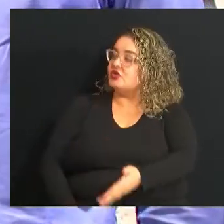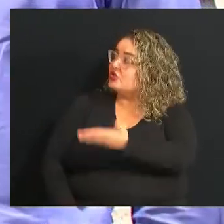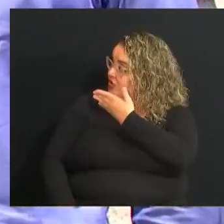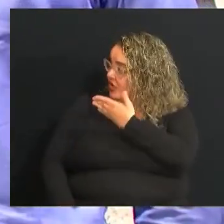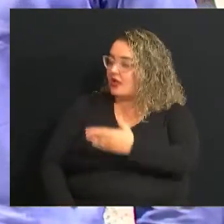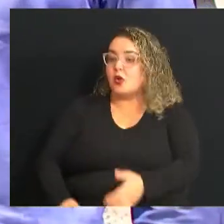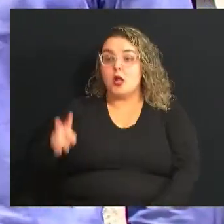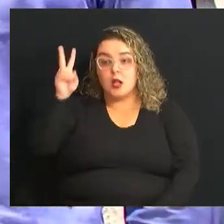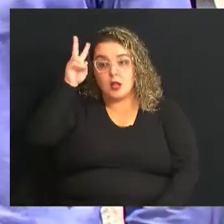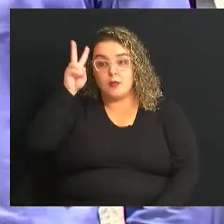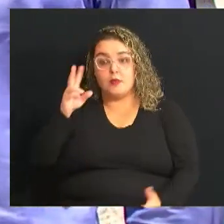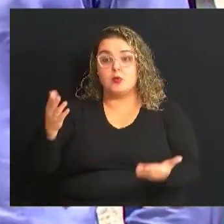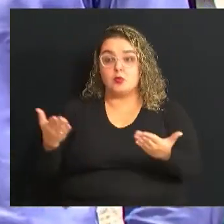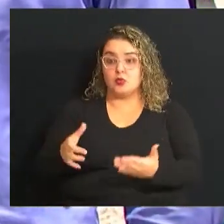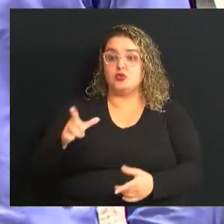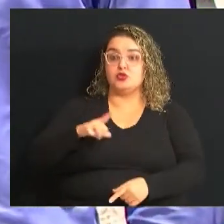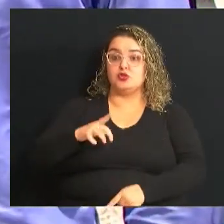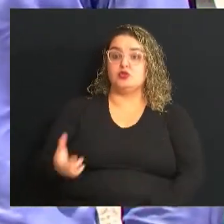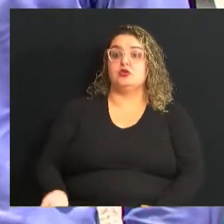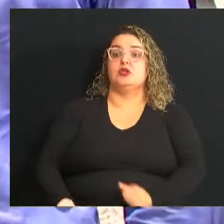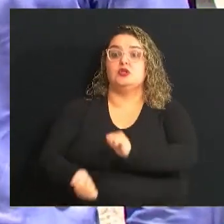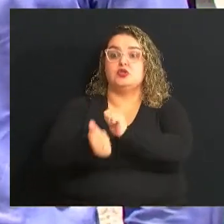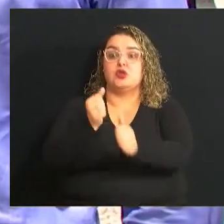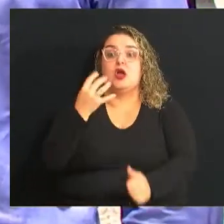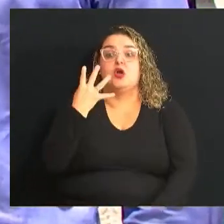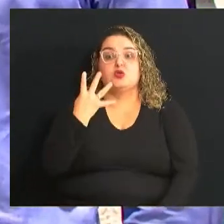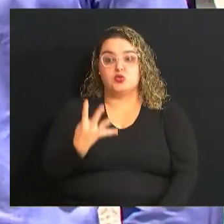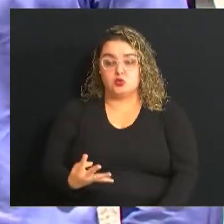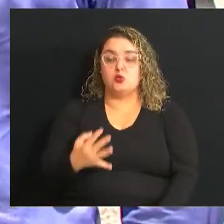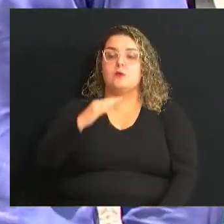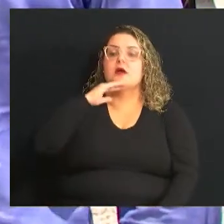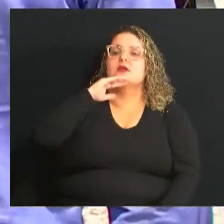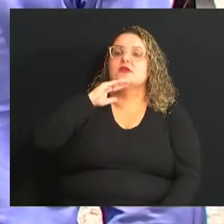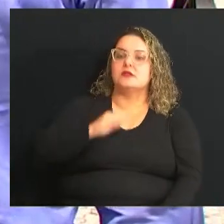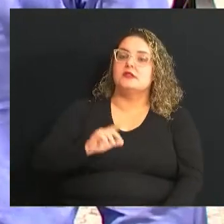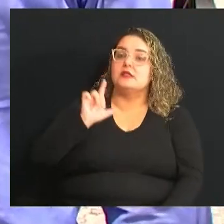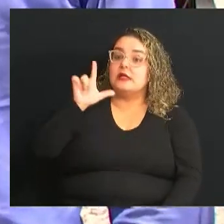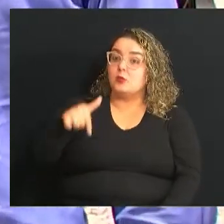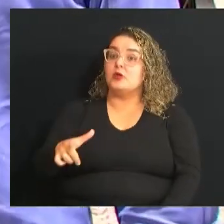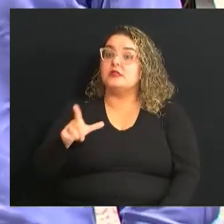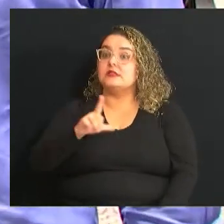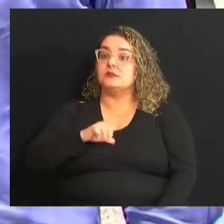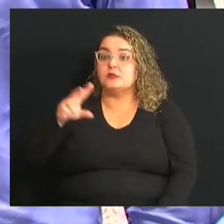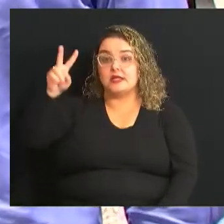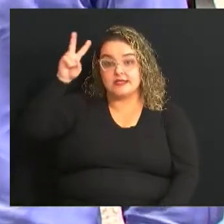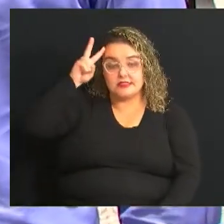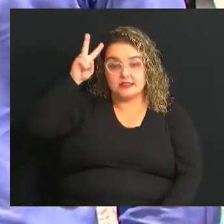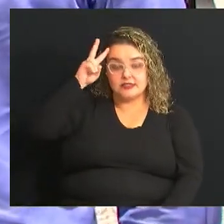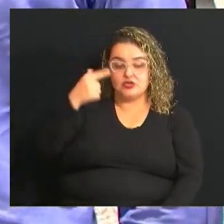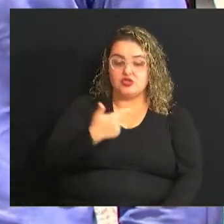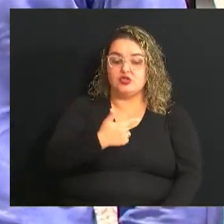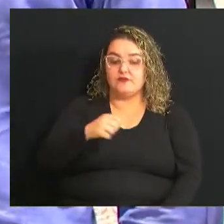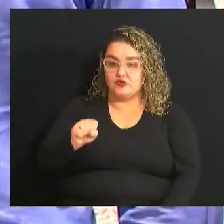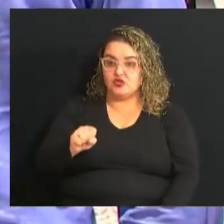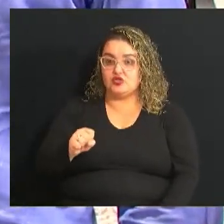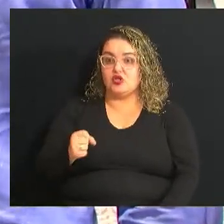cheio das pessoas que virão assistir ao jogo. Então a ideia é que todo o